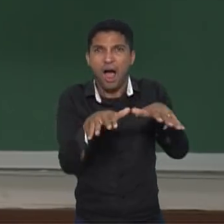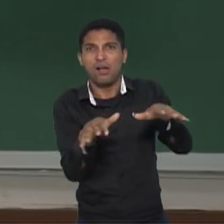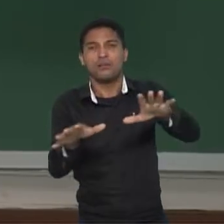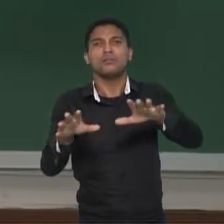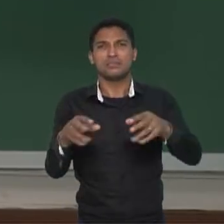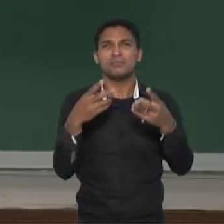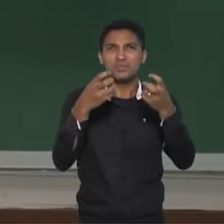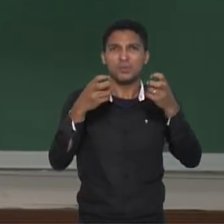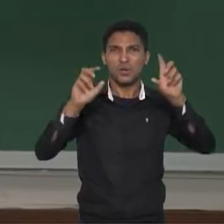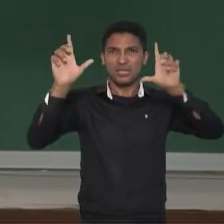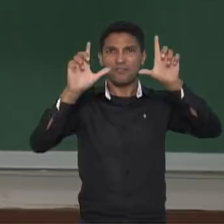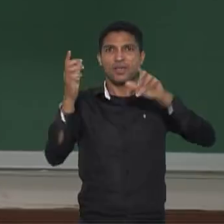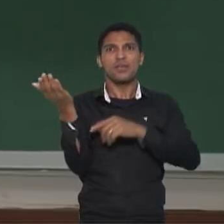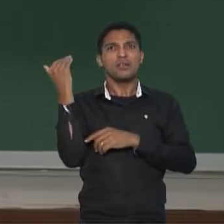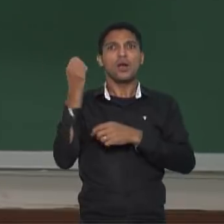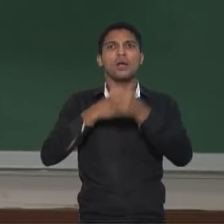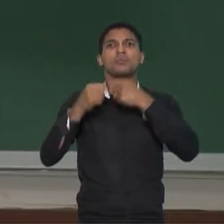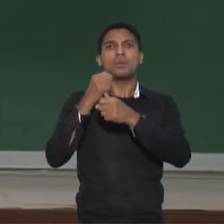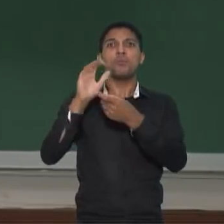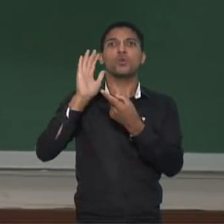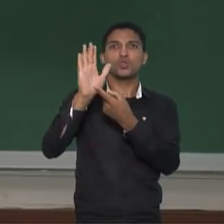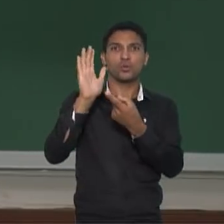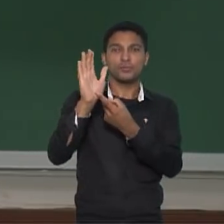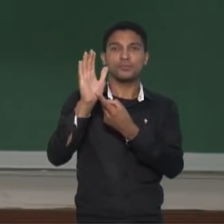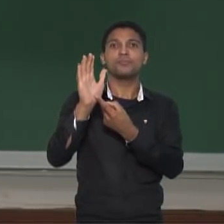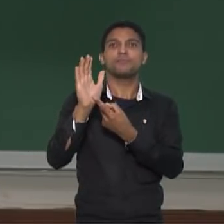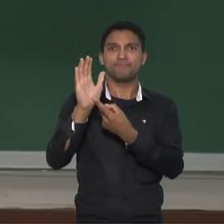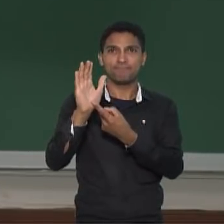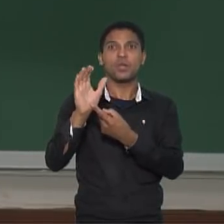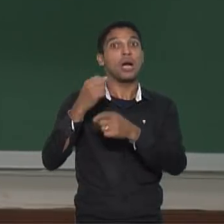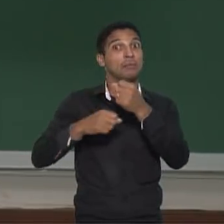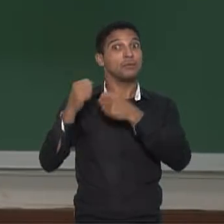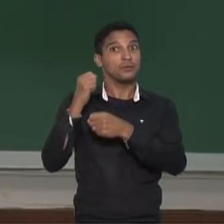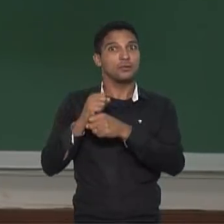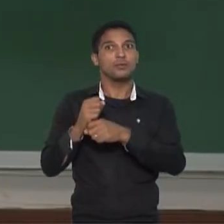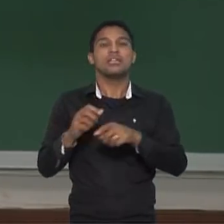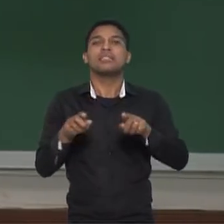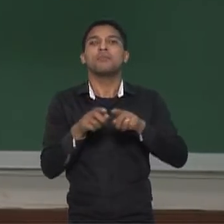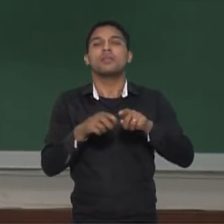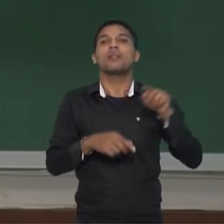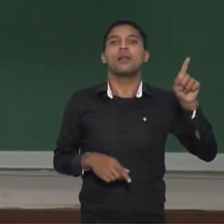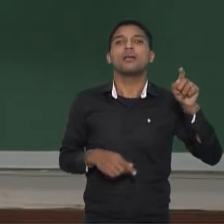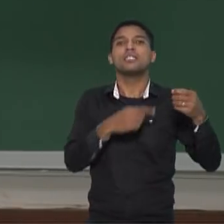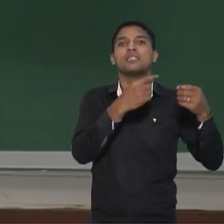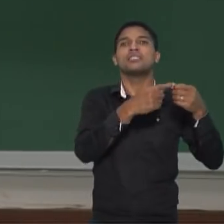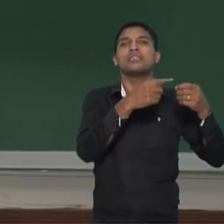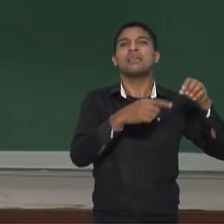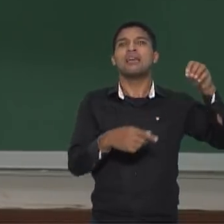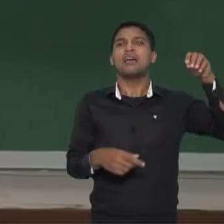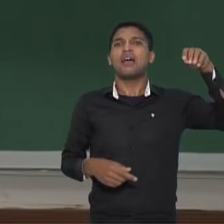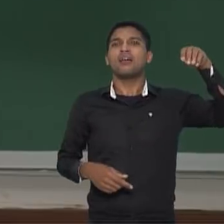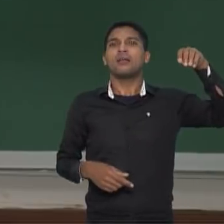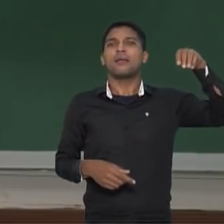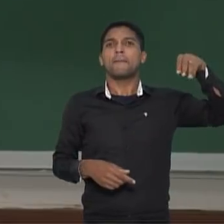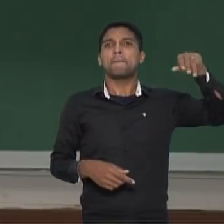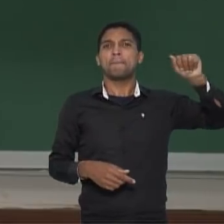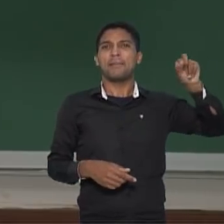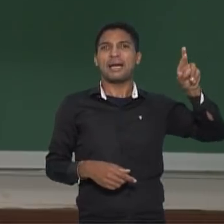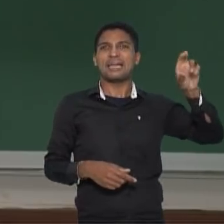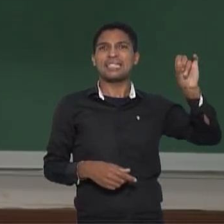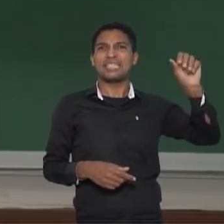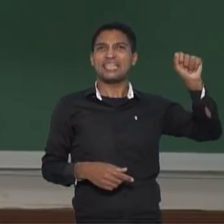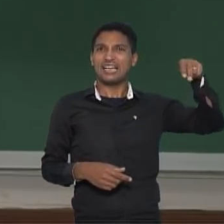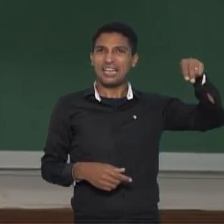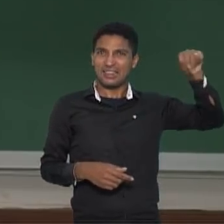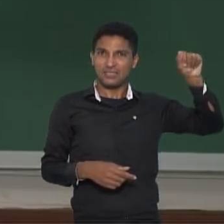mídia. Antes disso, em 2015, teve um rompimento na barragem de Mariana, né? E volta e meia, isso